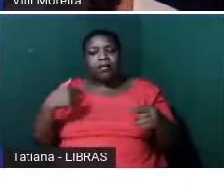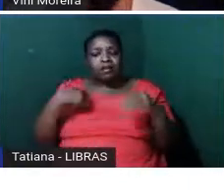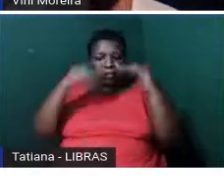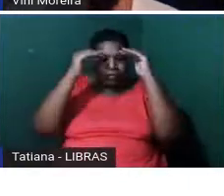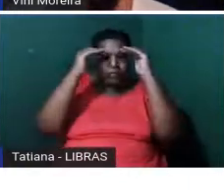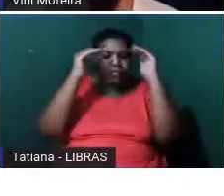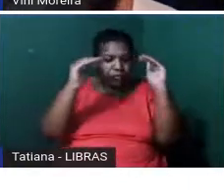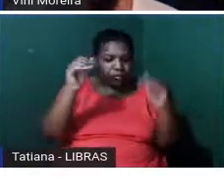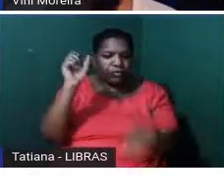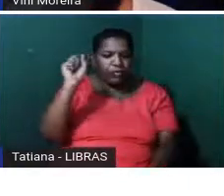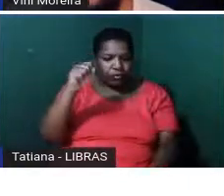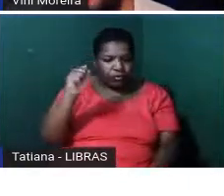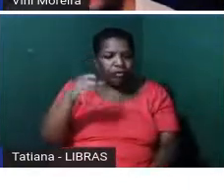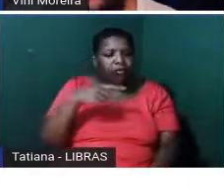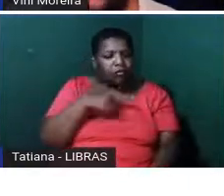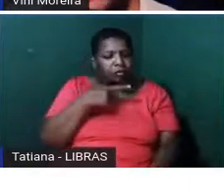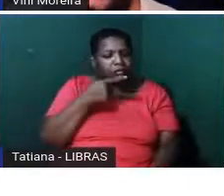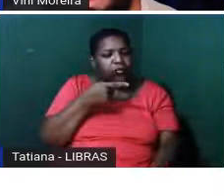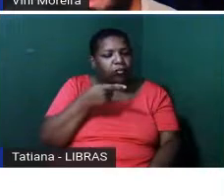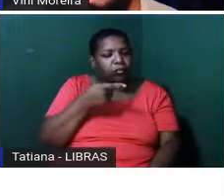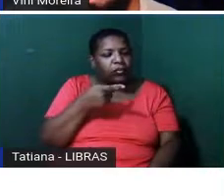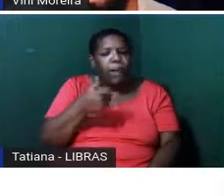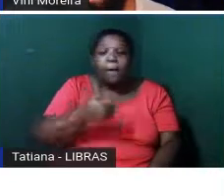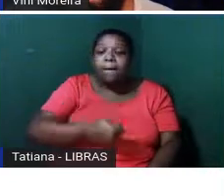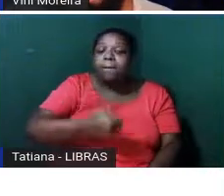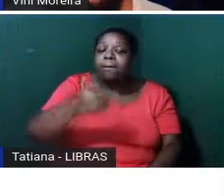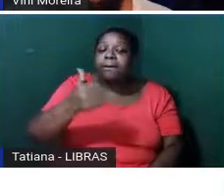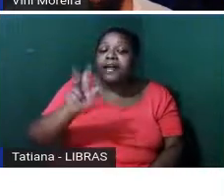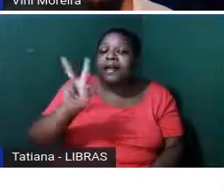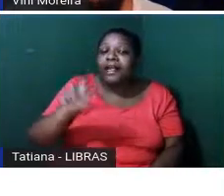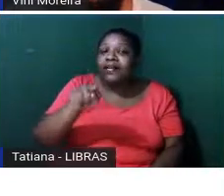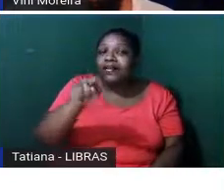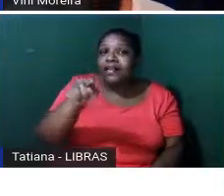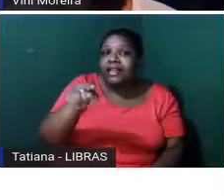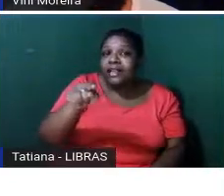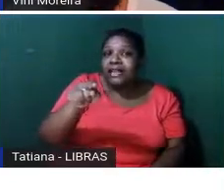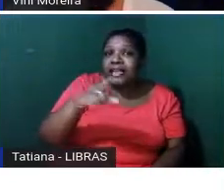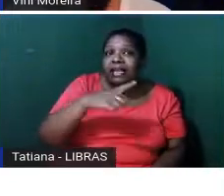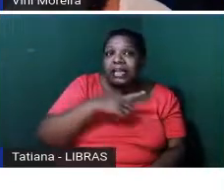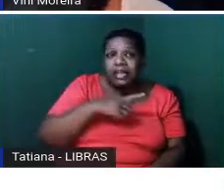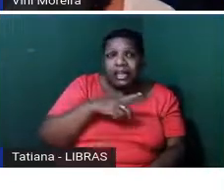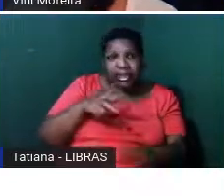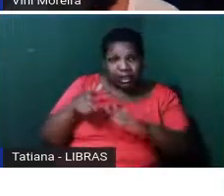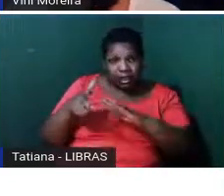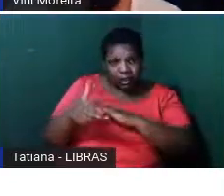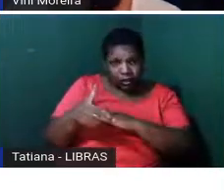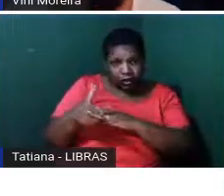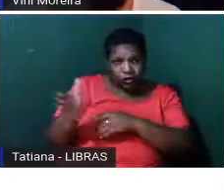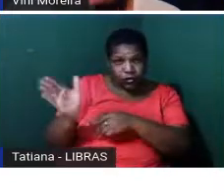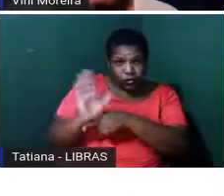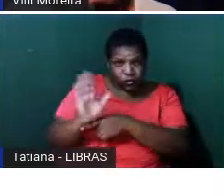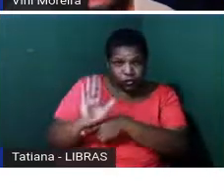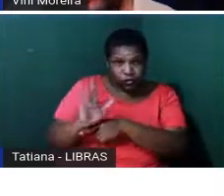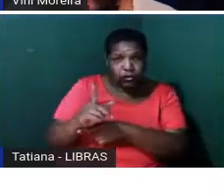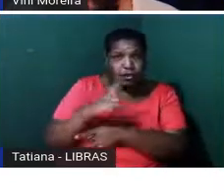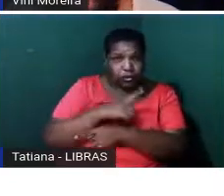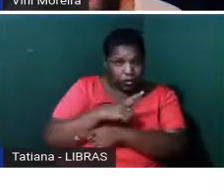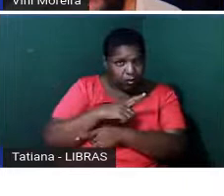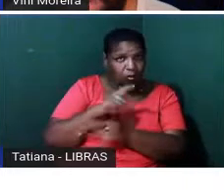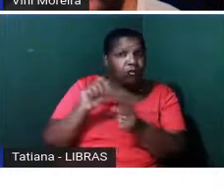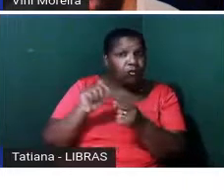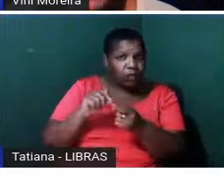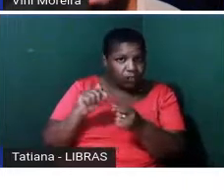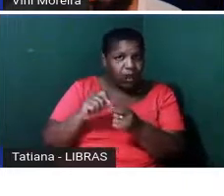respeitar a gente tem que pelo menos a primeira vez que você editar o Ovídio que você tem faz